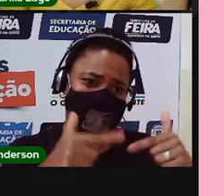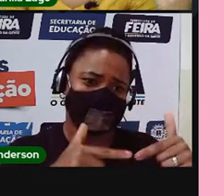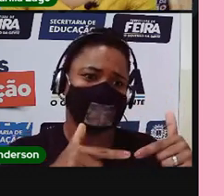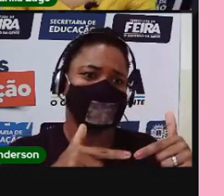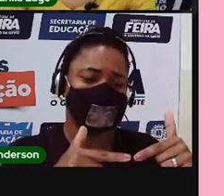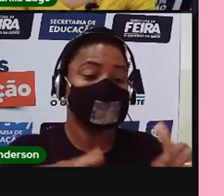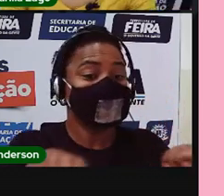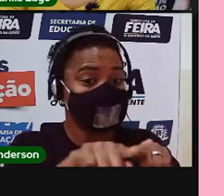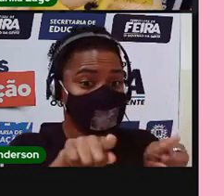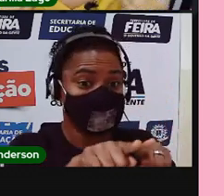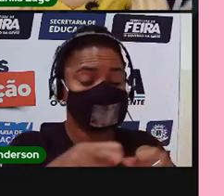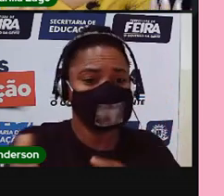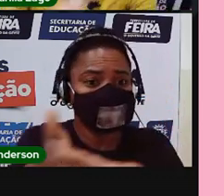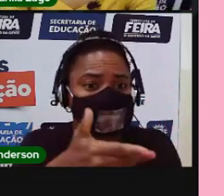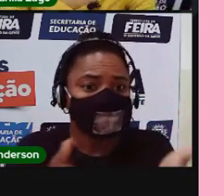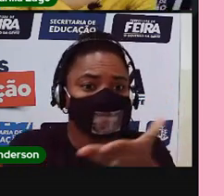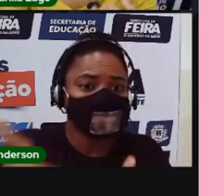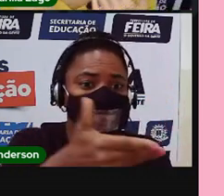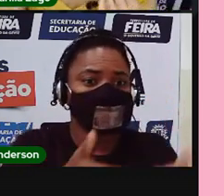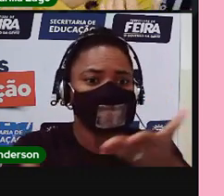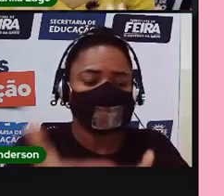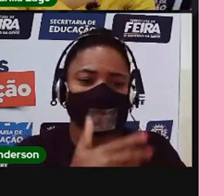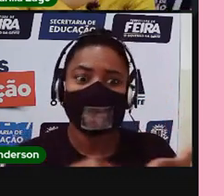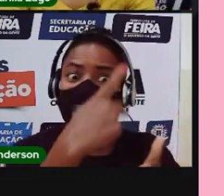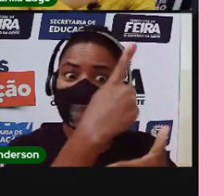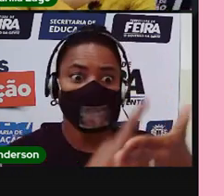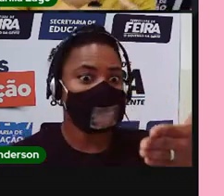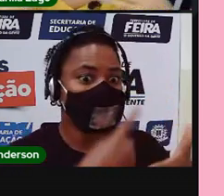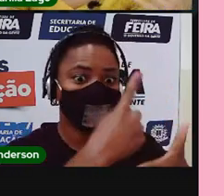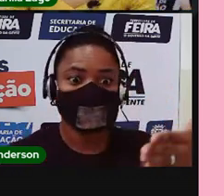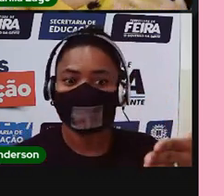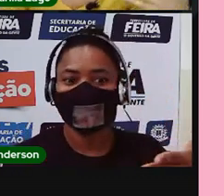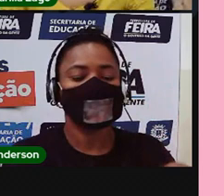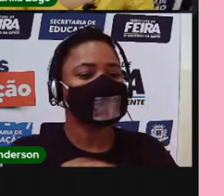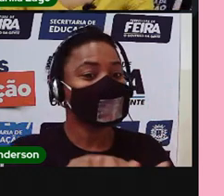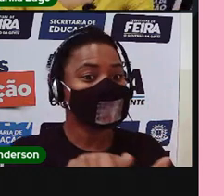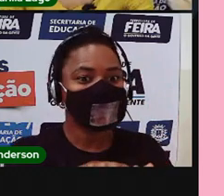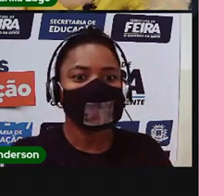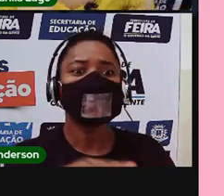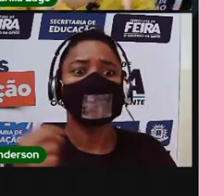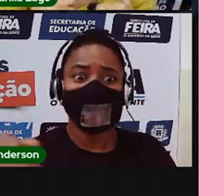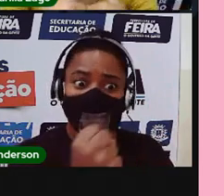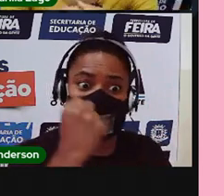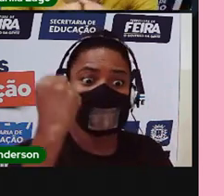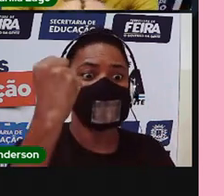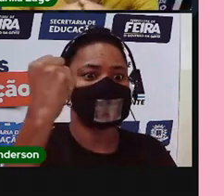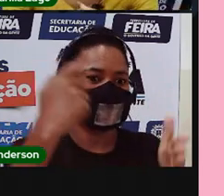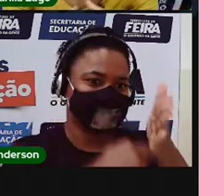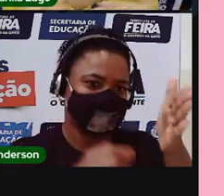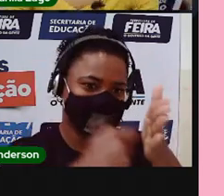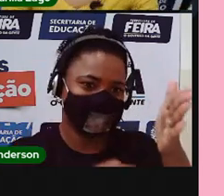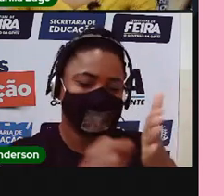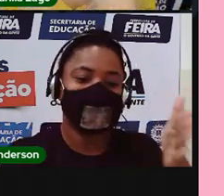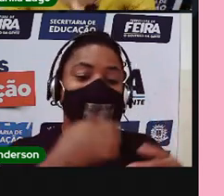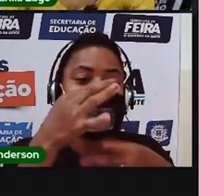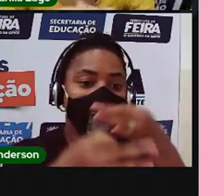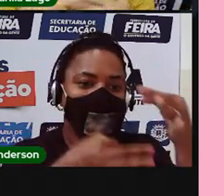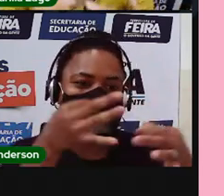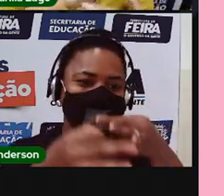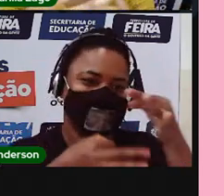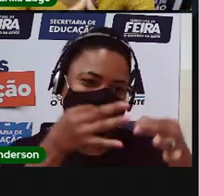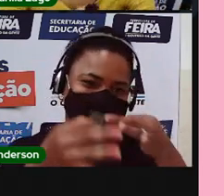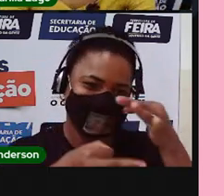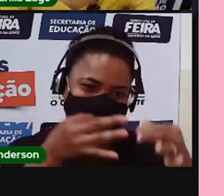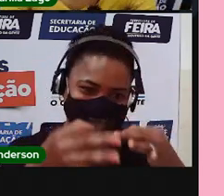compromissos, participando, né, dos seus projetos, tendo voz e cada vez mais expondo a sua opinião, inclusive